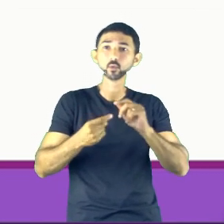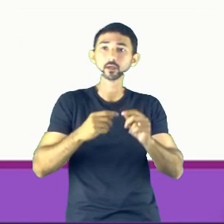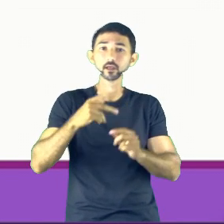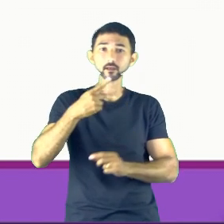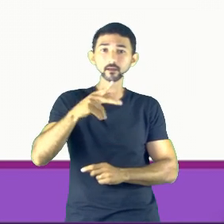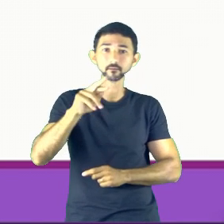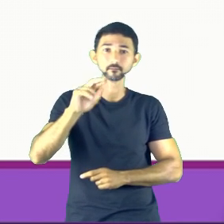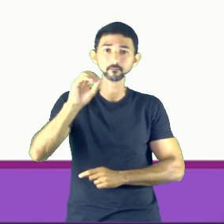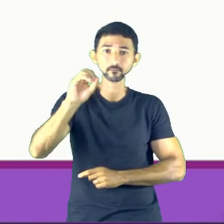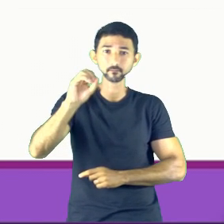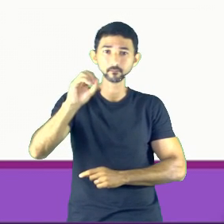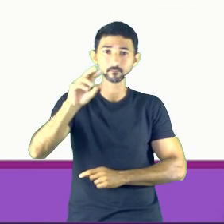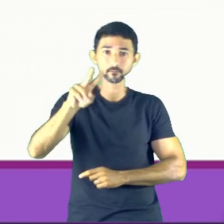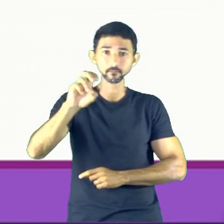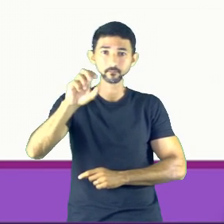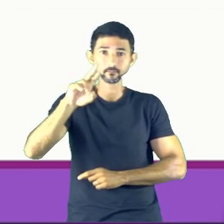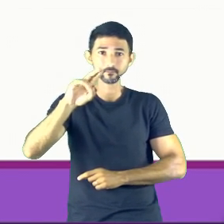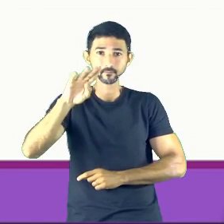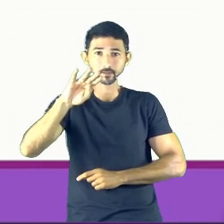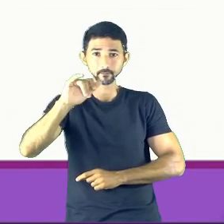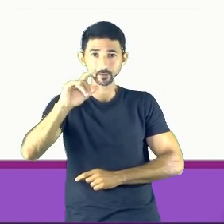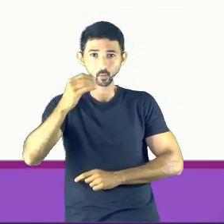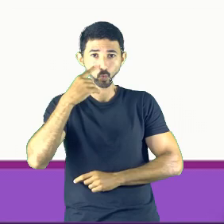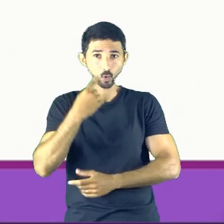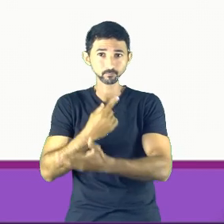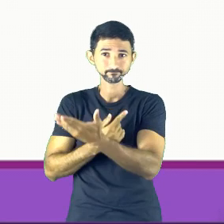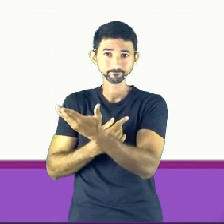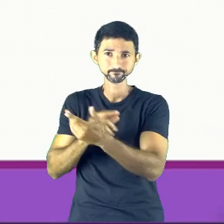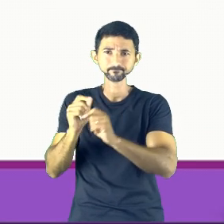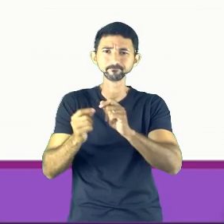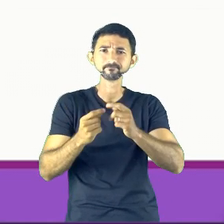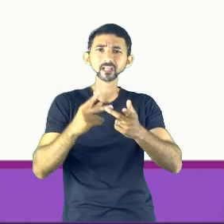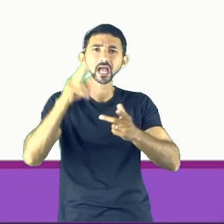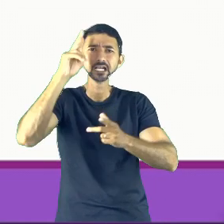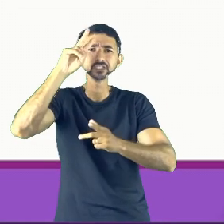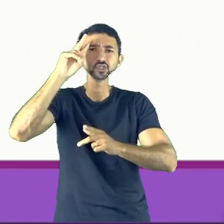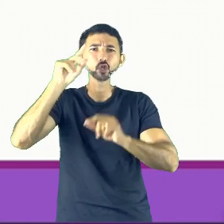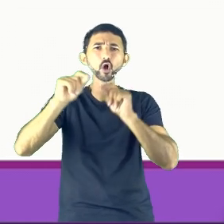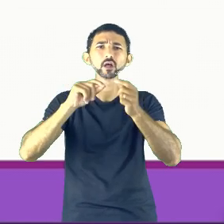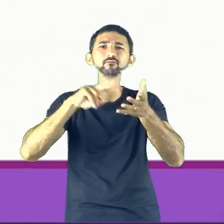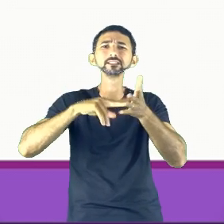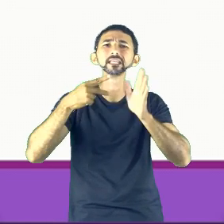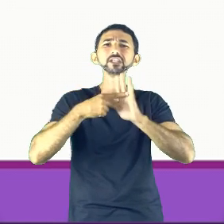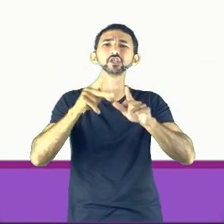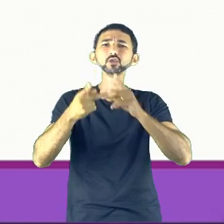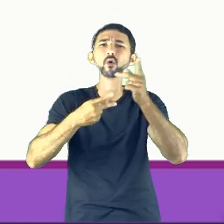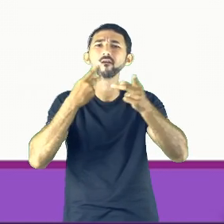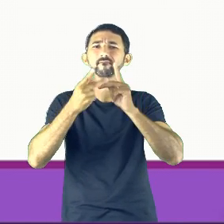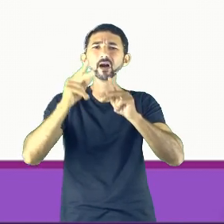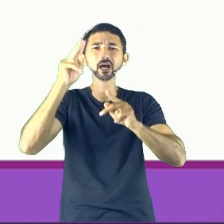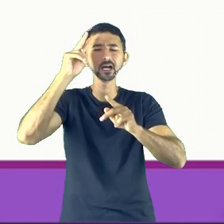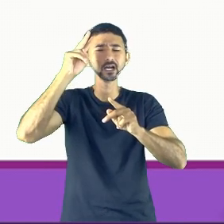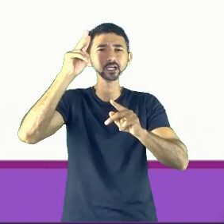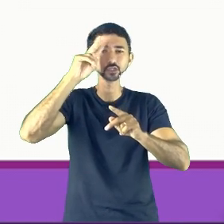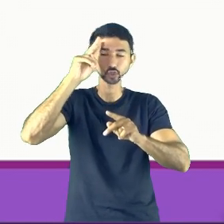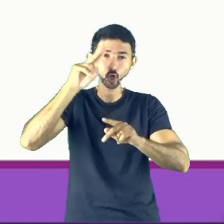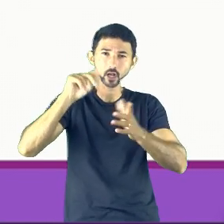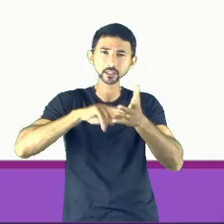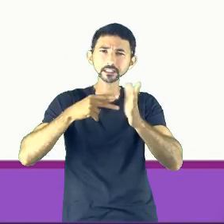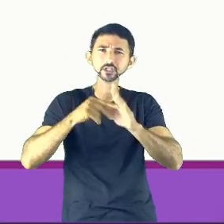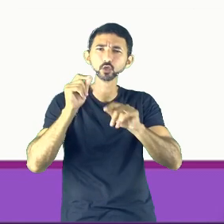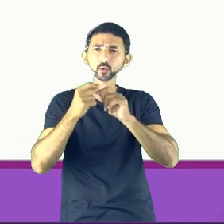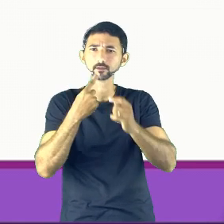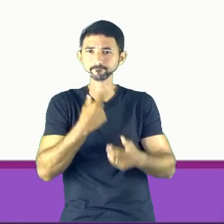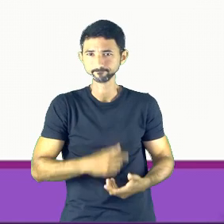um ensinamento chamado provérbio. Pois é, e quanto à fábula, qual é a moral da fábula O Lobo e o Cão? Vocês